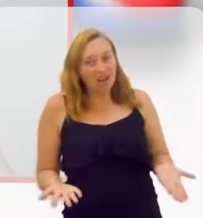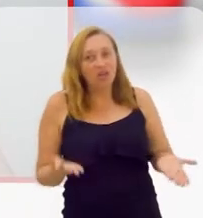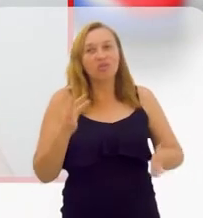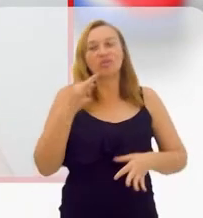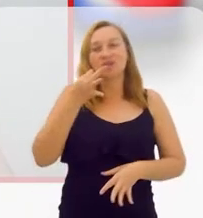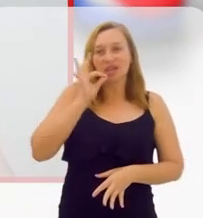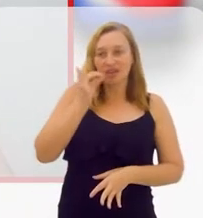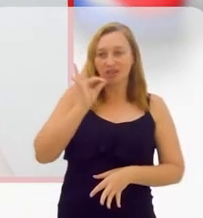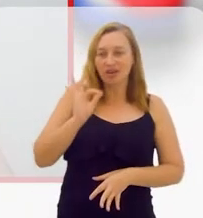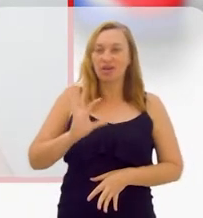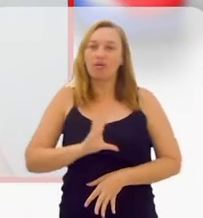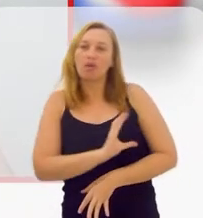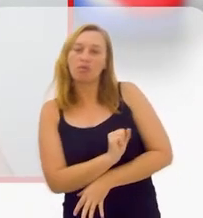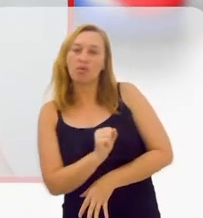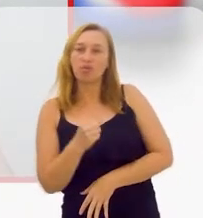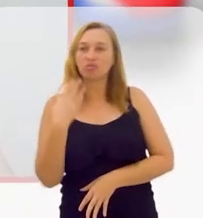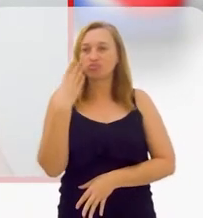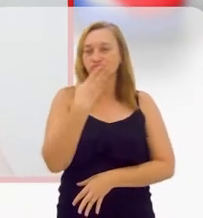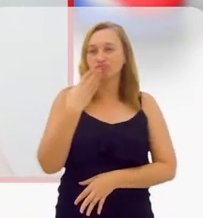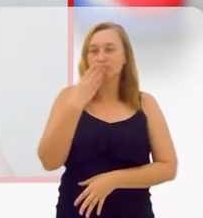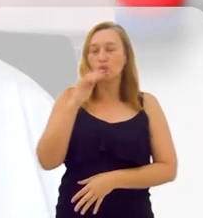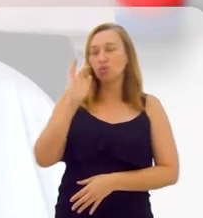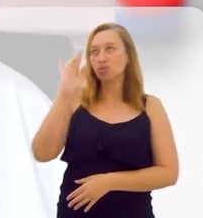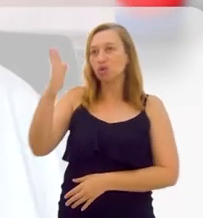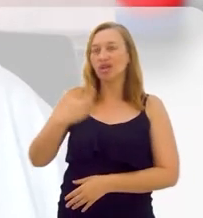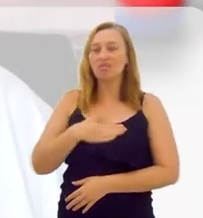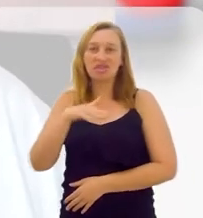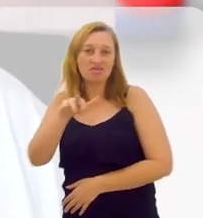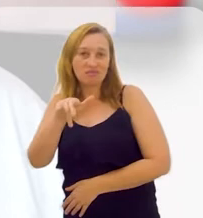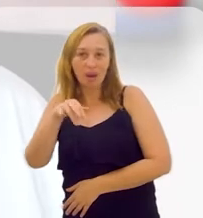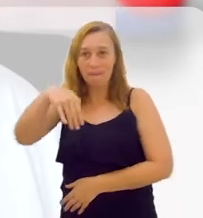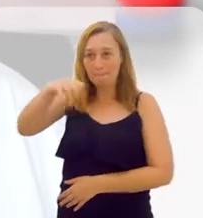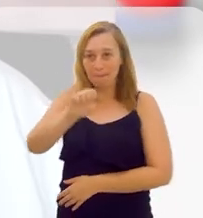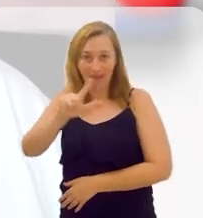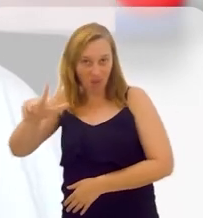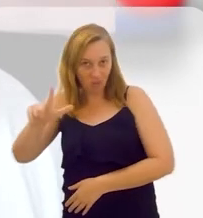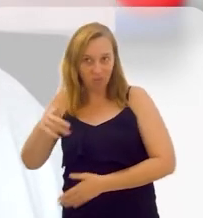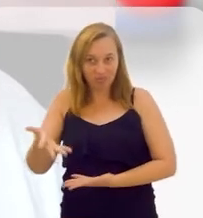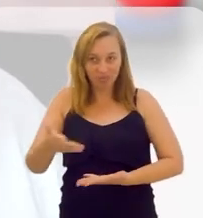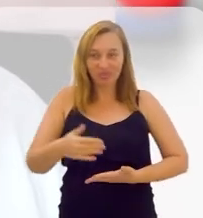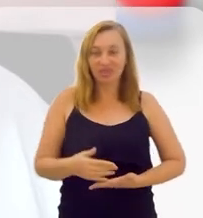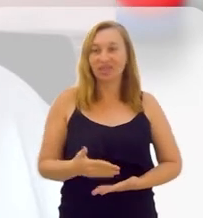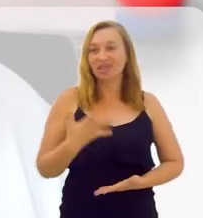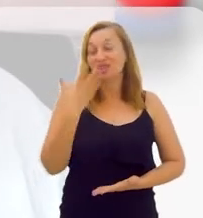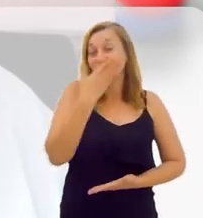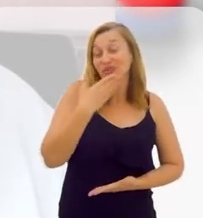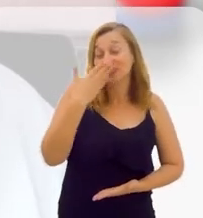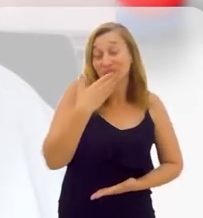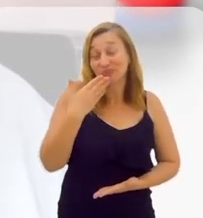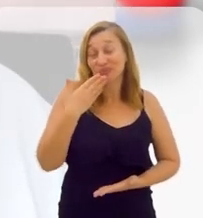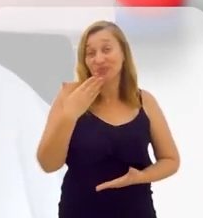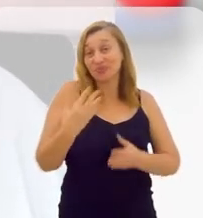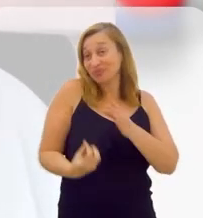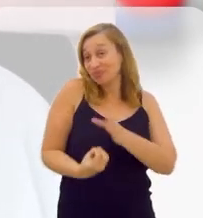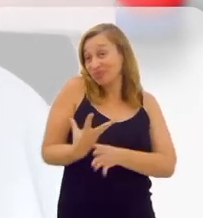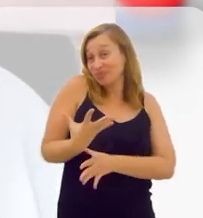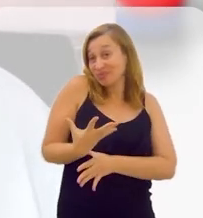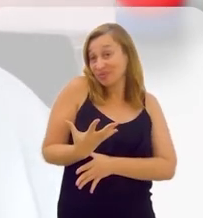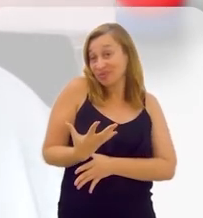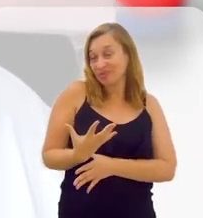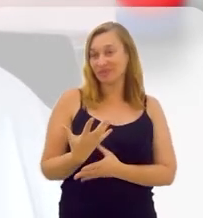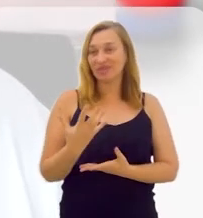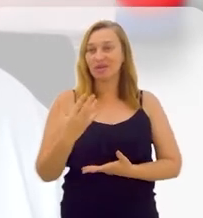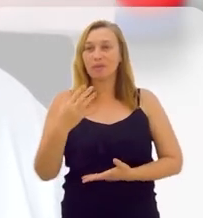com Amor ele nasceu do sonho da minha irmã, da Mel, de levar as delícias que ela fazia, que